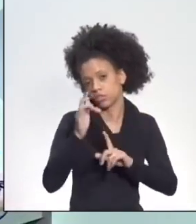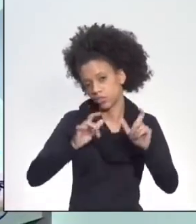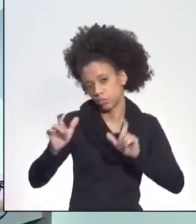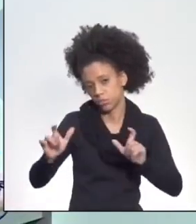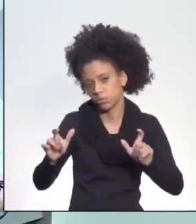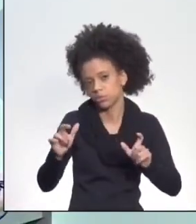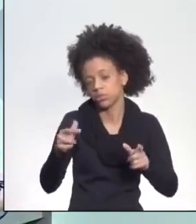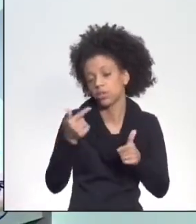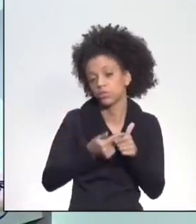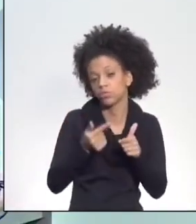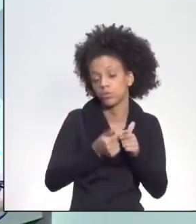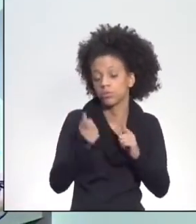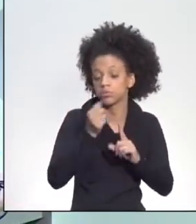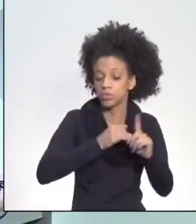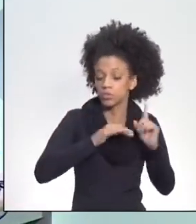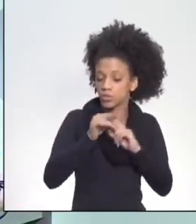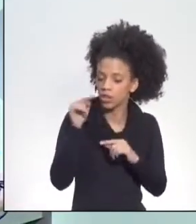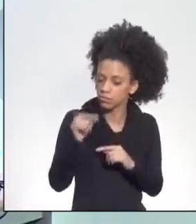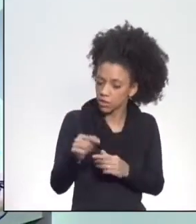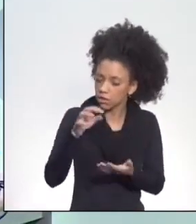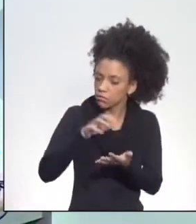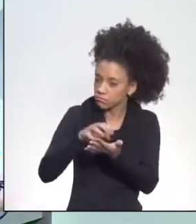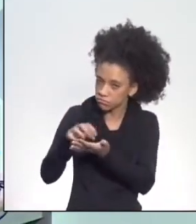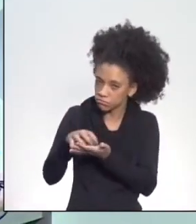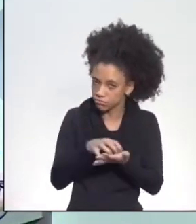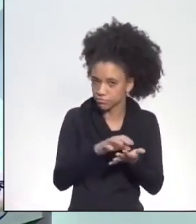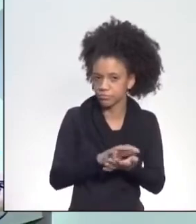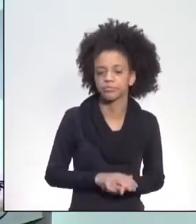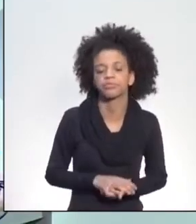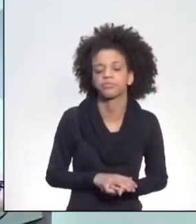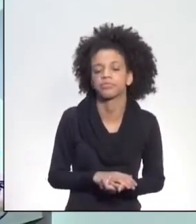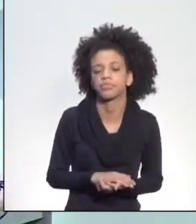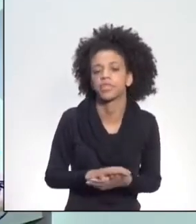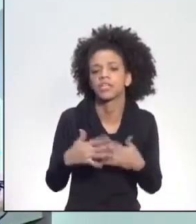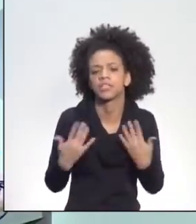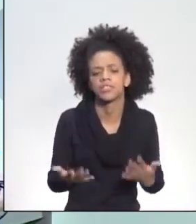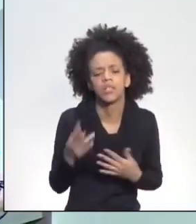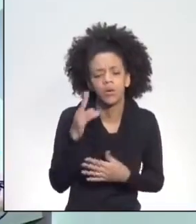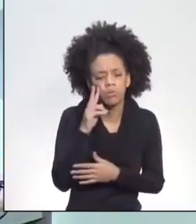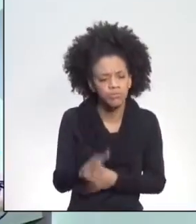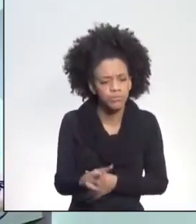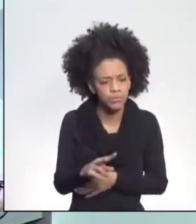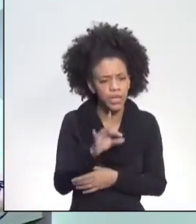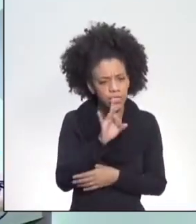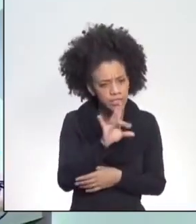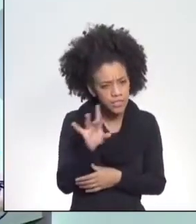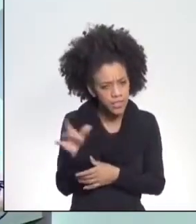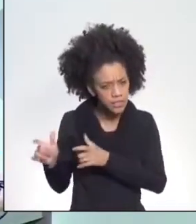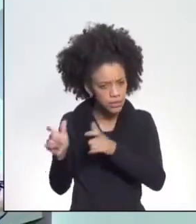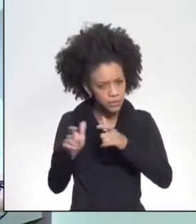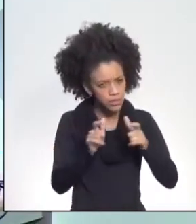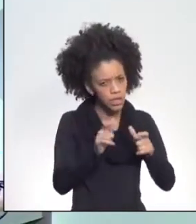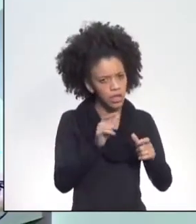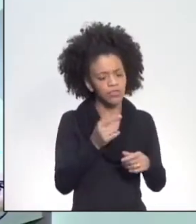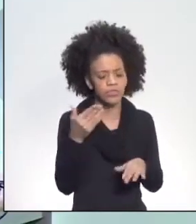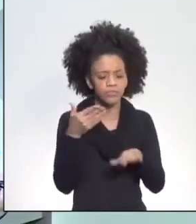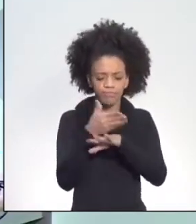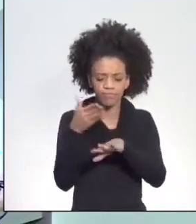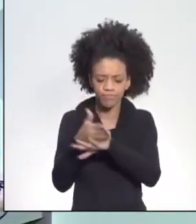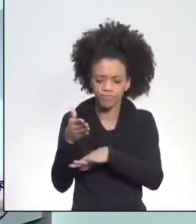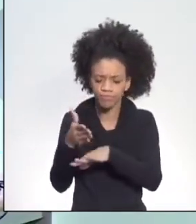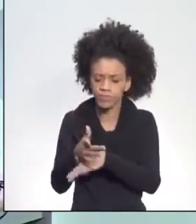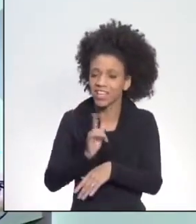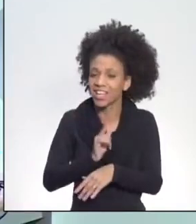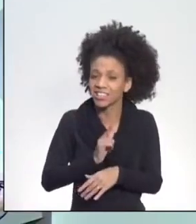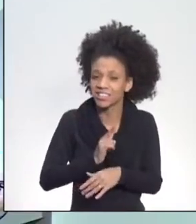para os problemas sociais daquela determinada região. Então, observem que em cada local da cidade que você vai, você tem tipos e